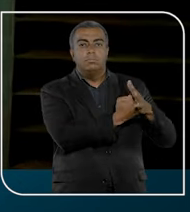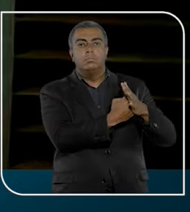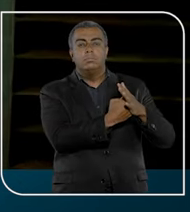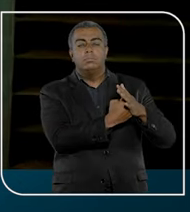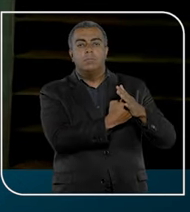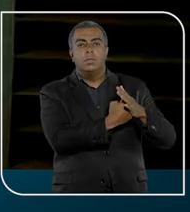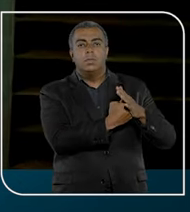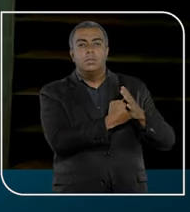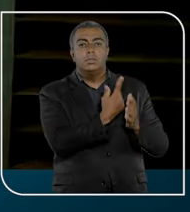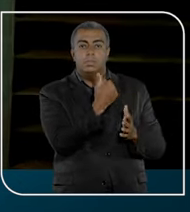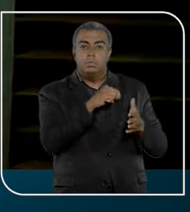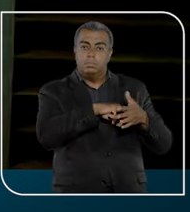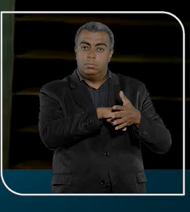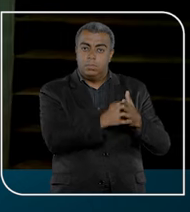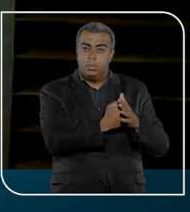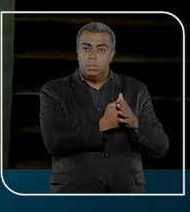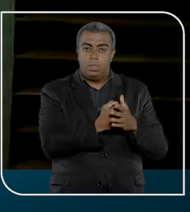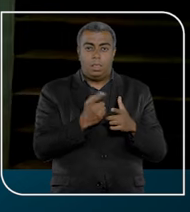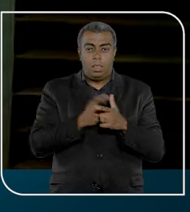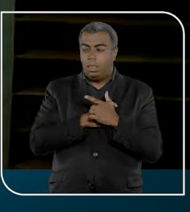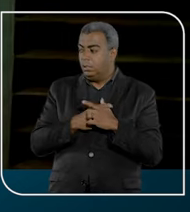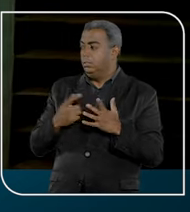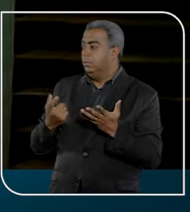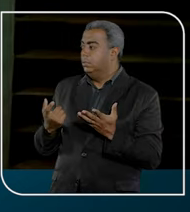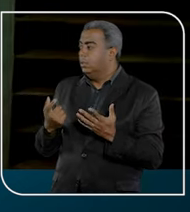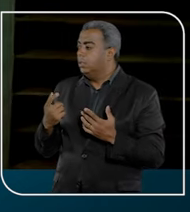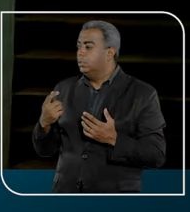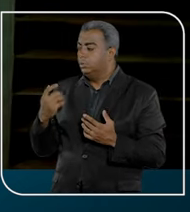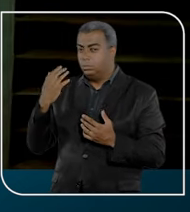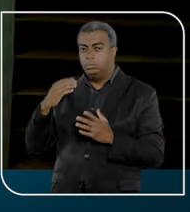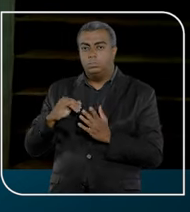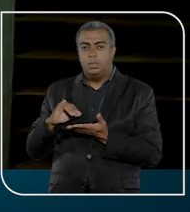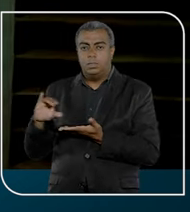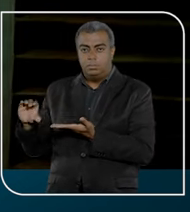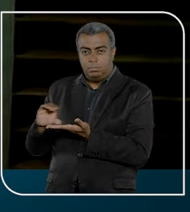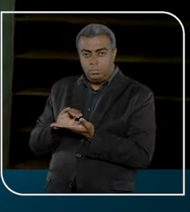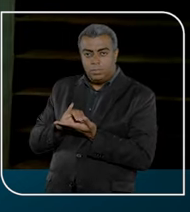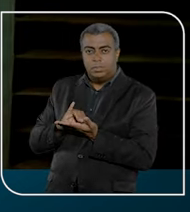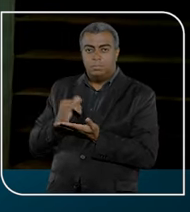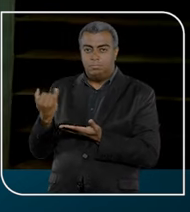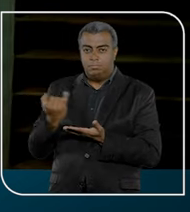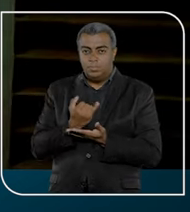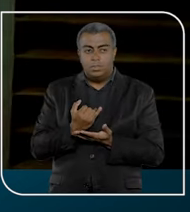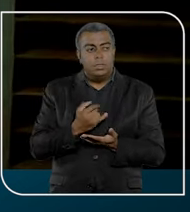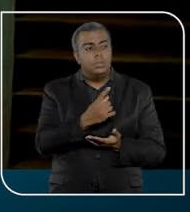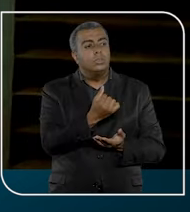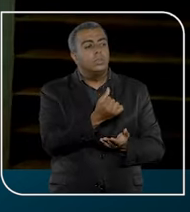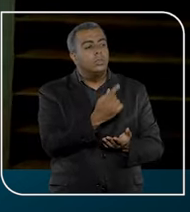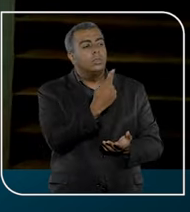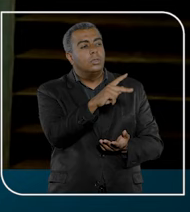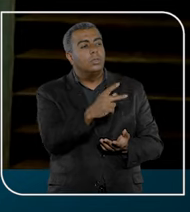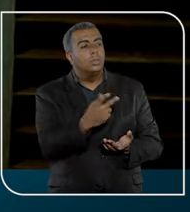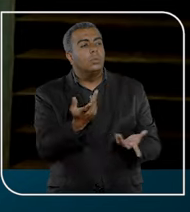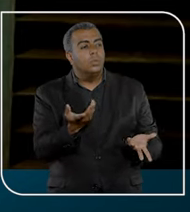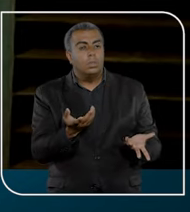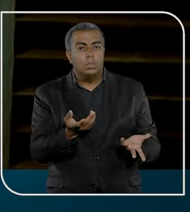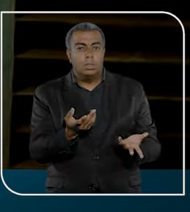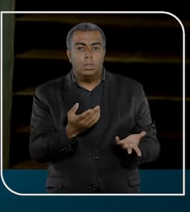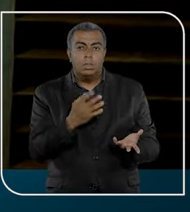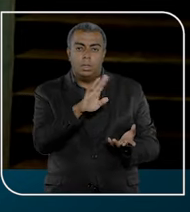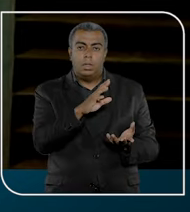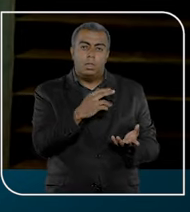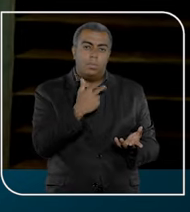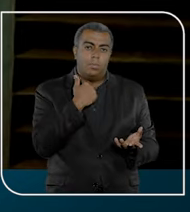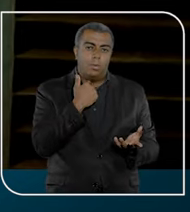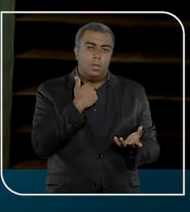saldo positivo, ele bloqueia esse valor. Né? Bloqueando o valor, aí o devedor ele é intimado para ver se esse valor não é decorrente, por